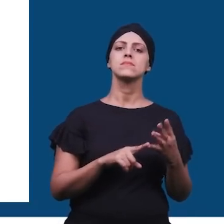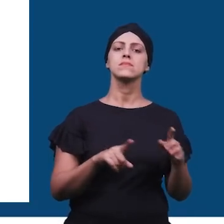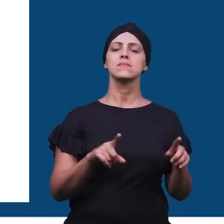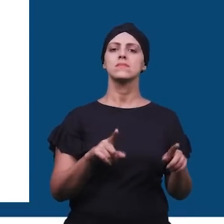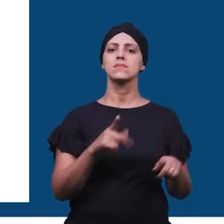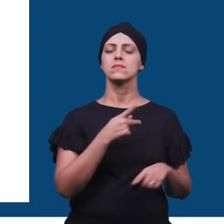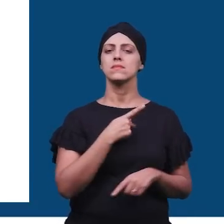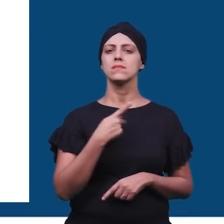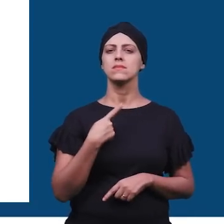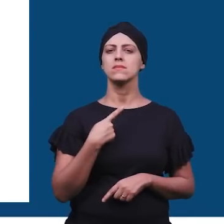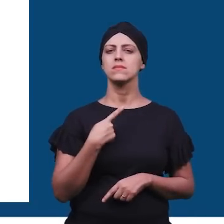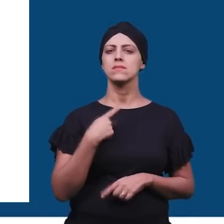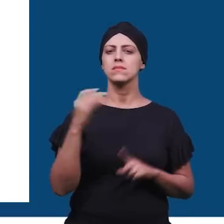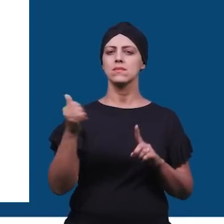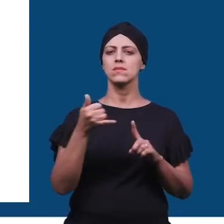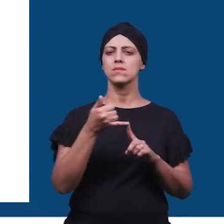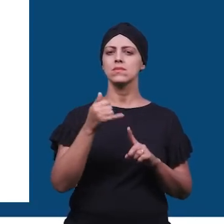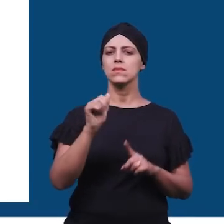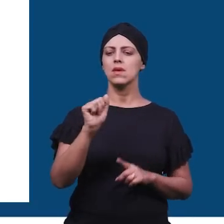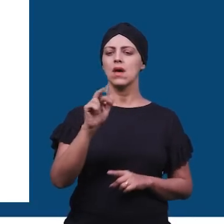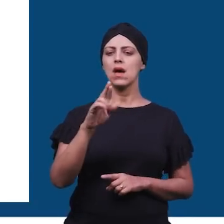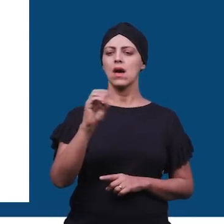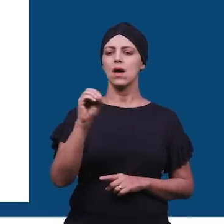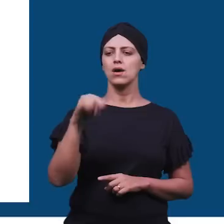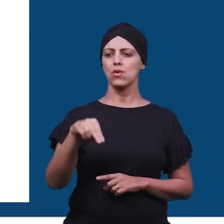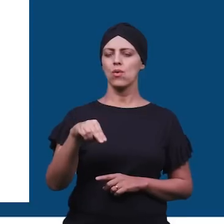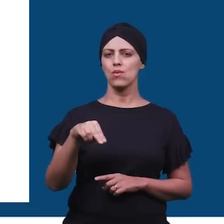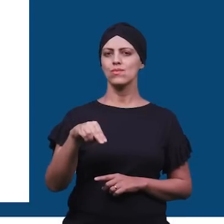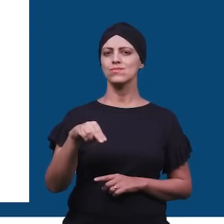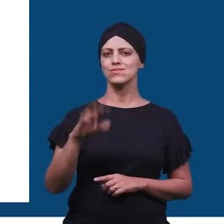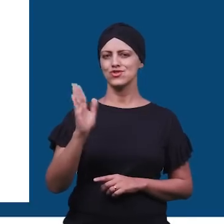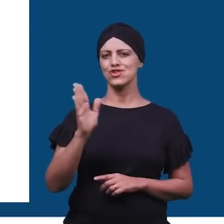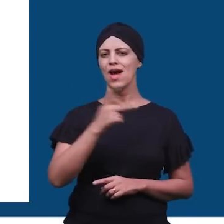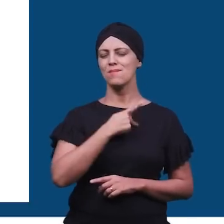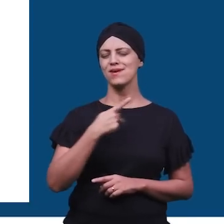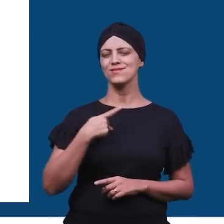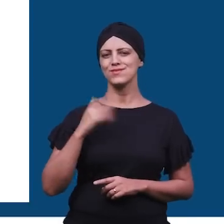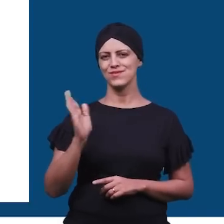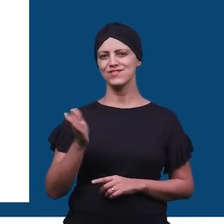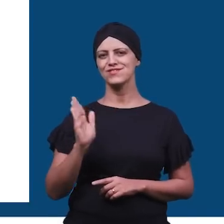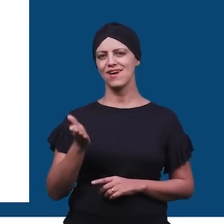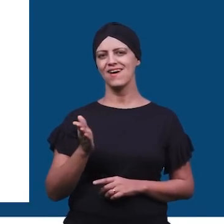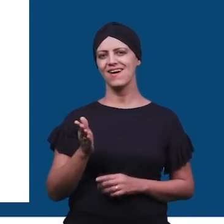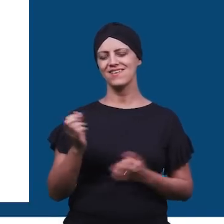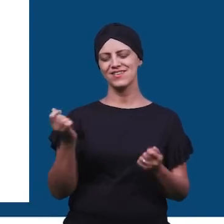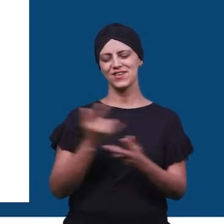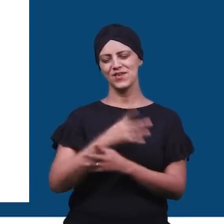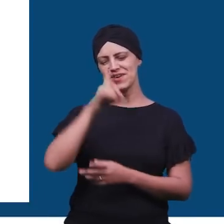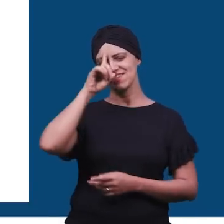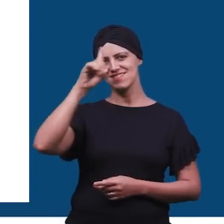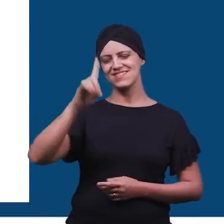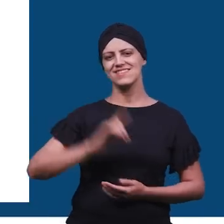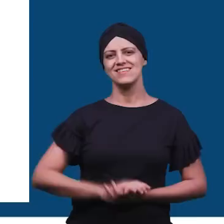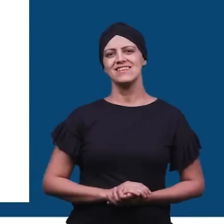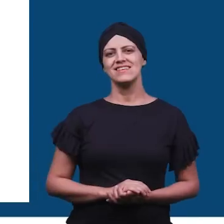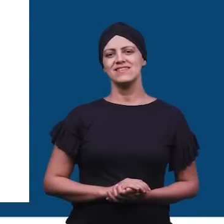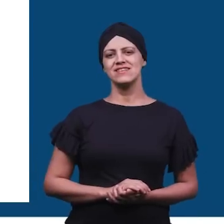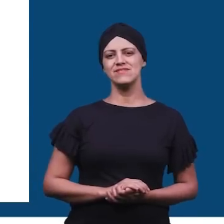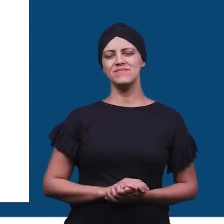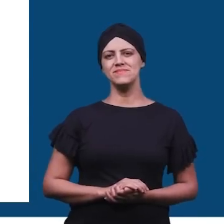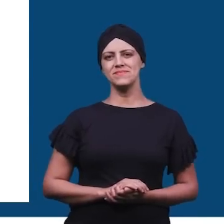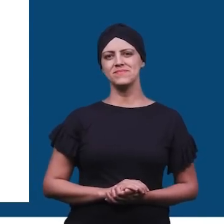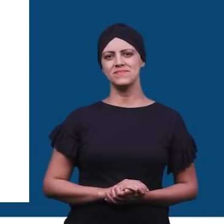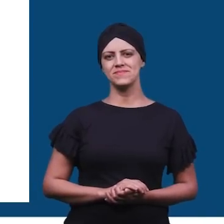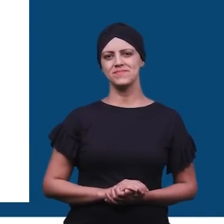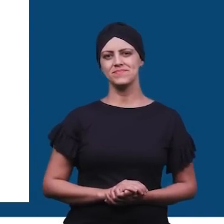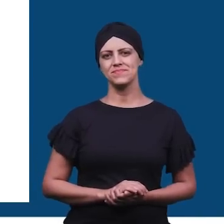temos aqui o ungido Aron, agora já é um pastor. Glória a Deus por isso, São as bênçãos que nós recebemos